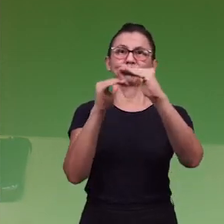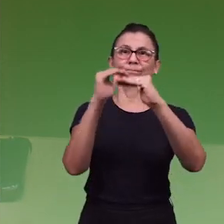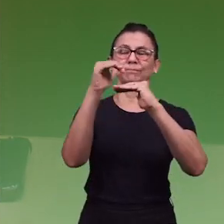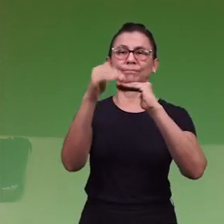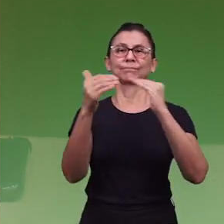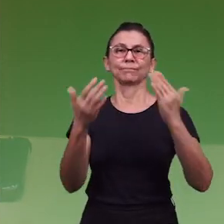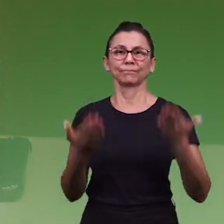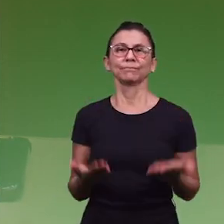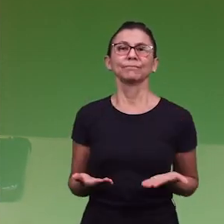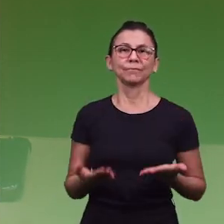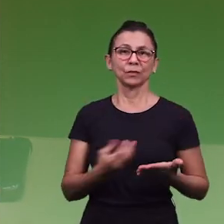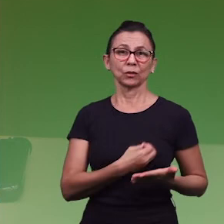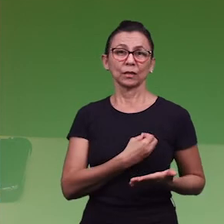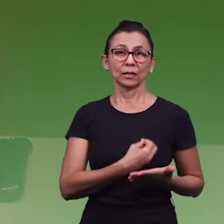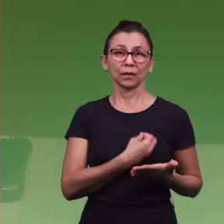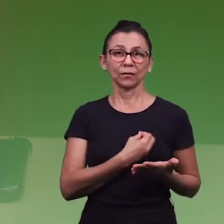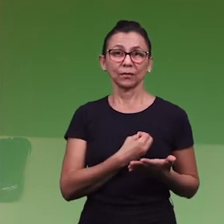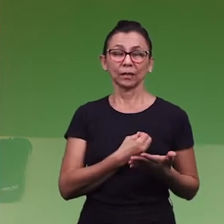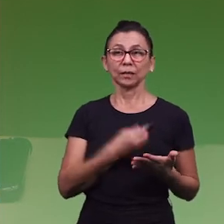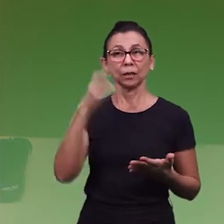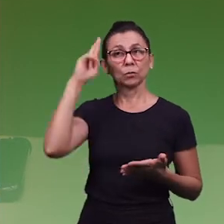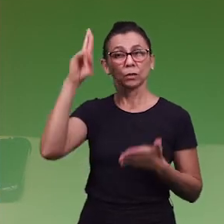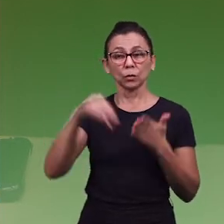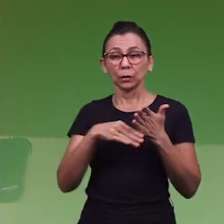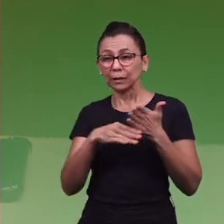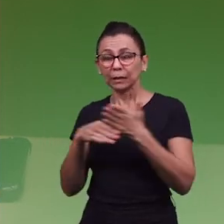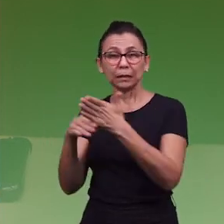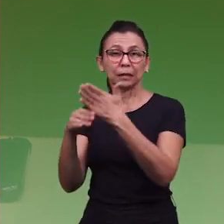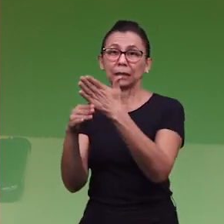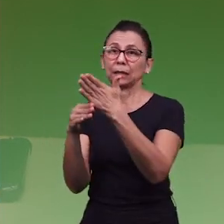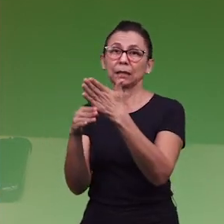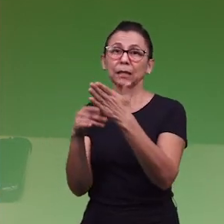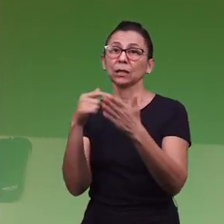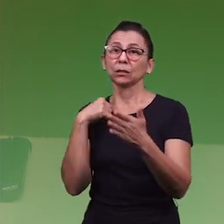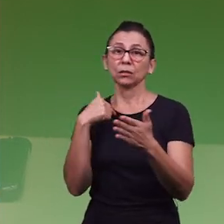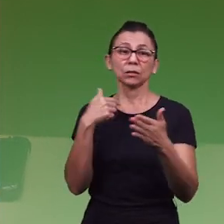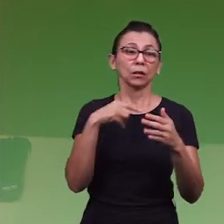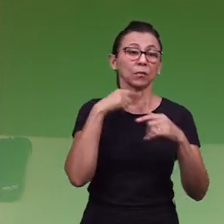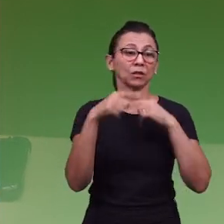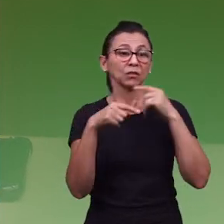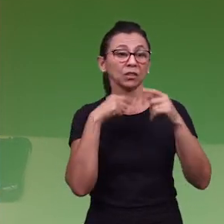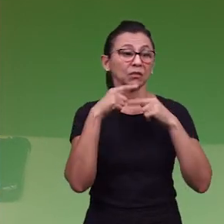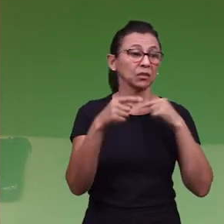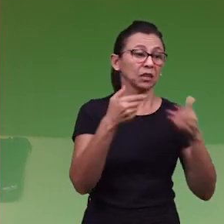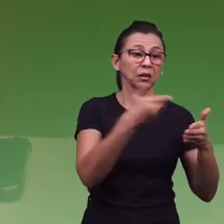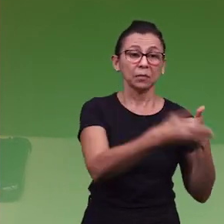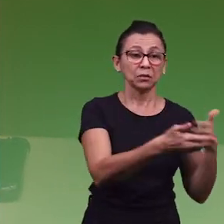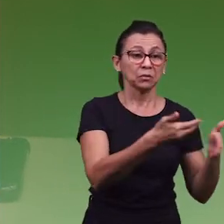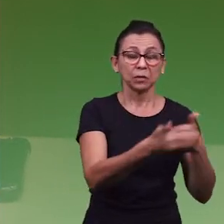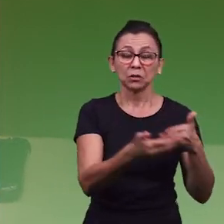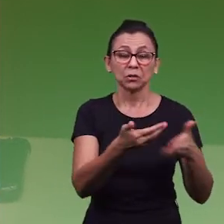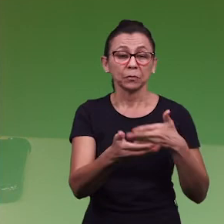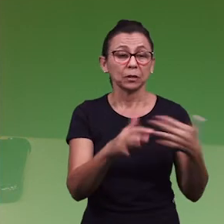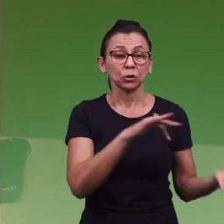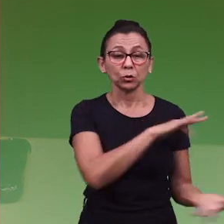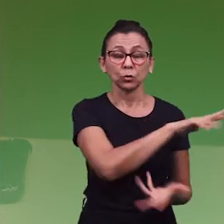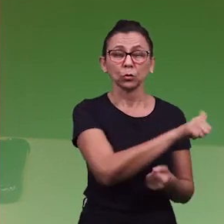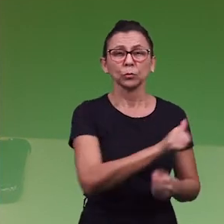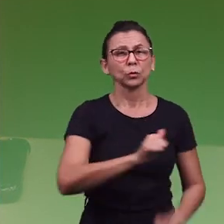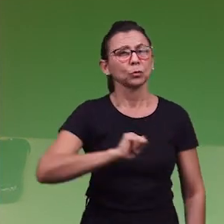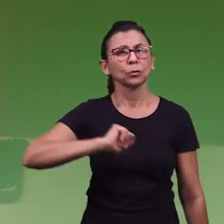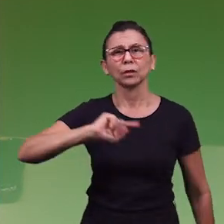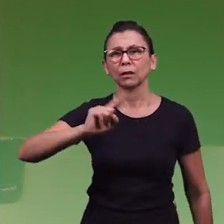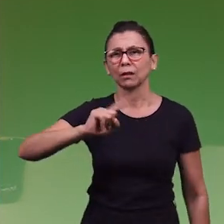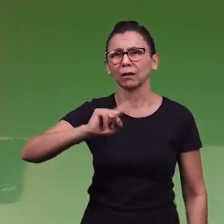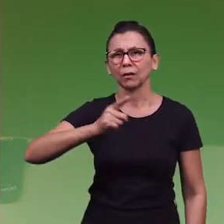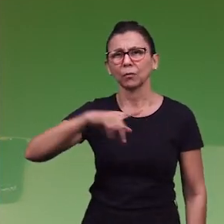caminho tem uma direção. Nós não estamos assim de qualquer maneira, sem saber para onde vamos. Não, nós sabemos para onde vamos a cada dia, porque a cada dia